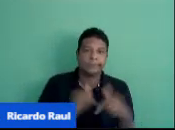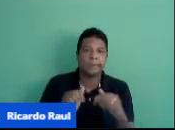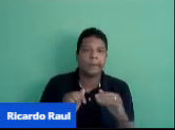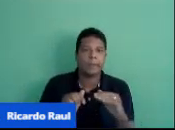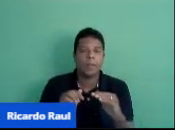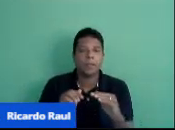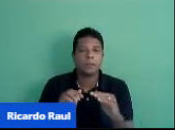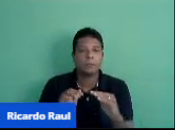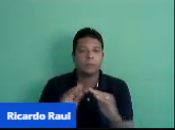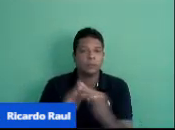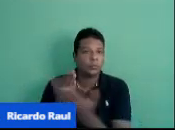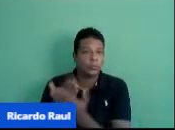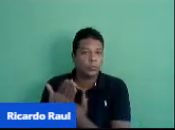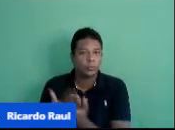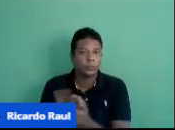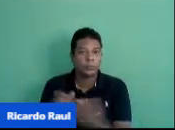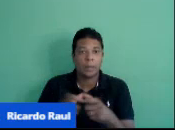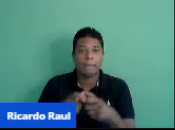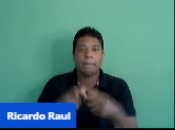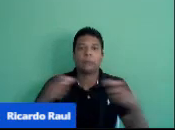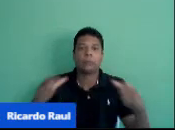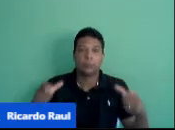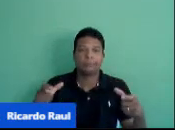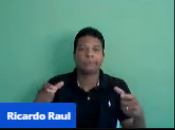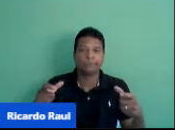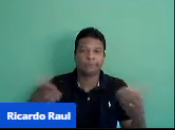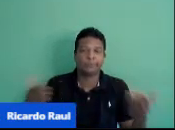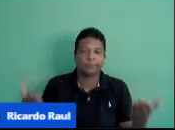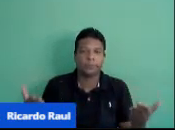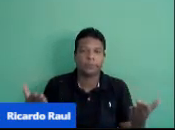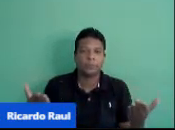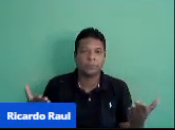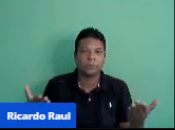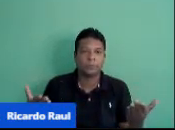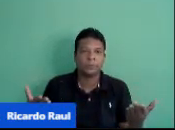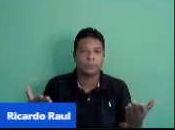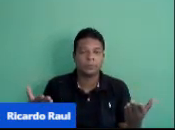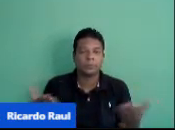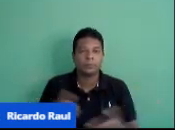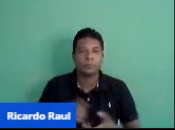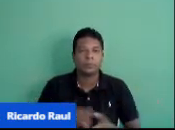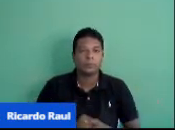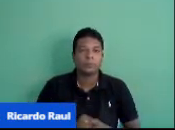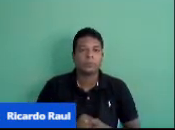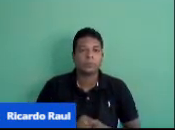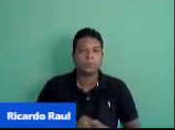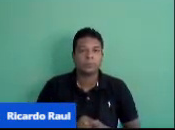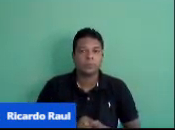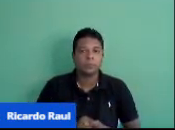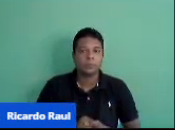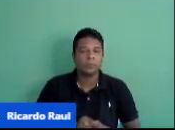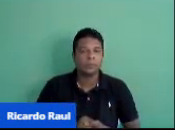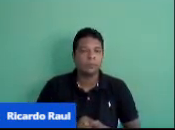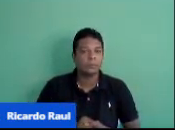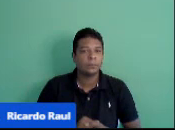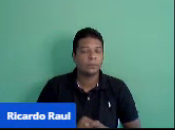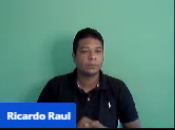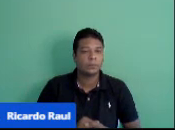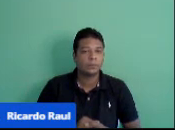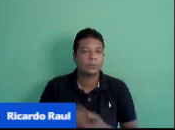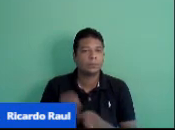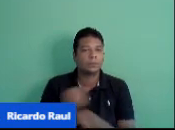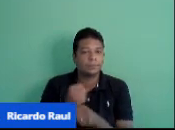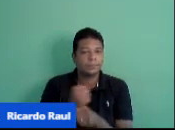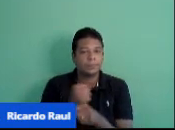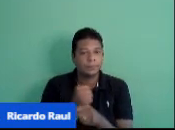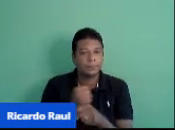uma turma, né? Então a gente sabe que aí já vai virando um ciclo vicioso. Todo ano aumenta